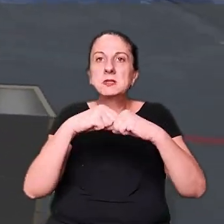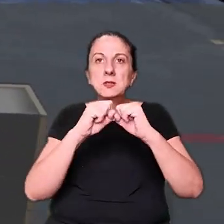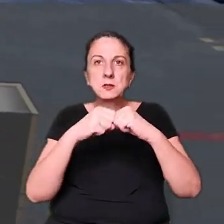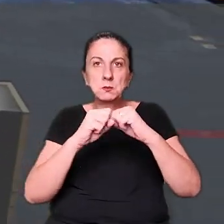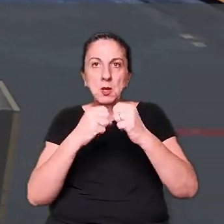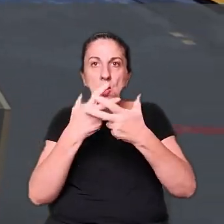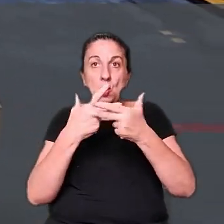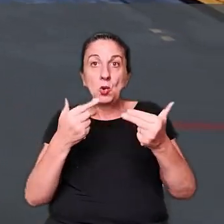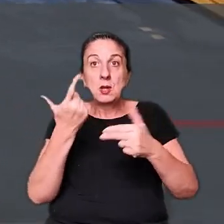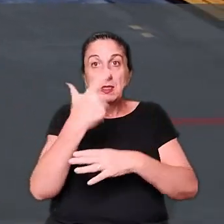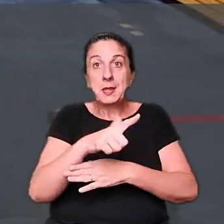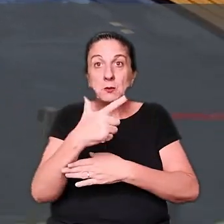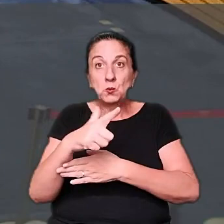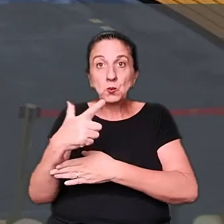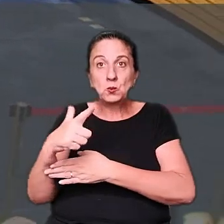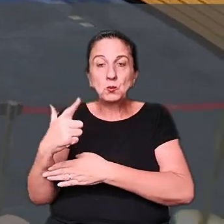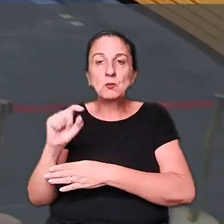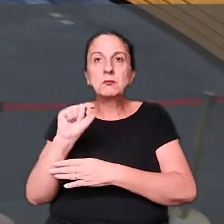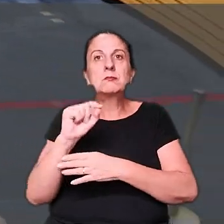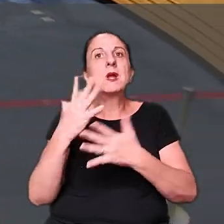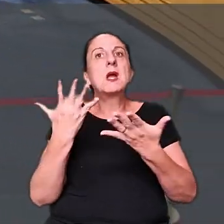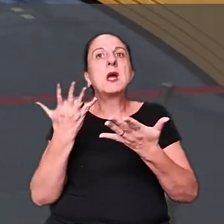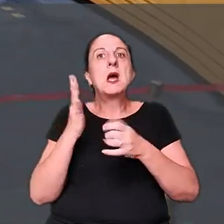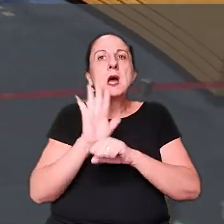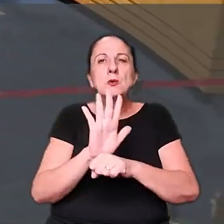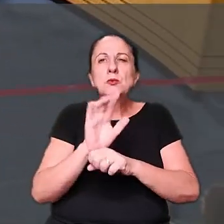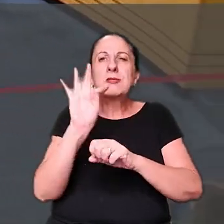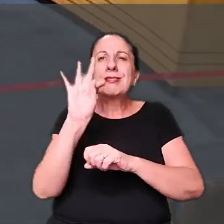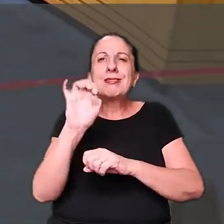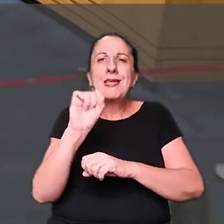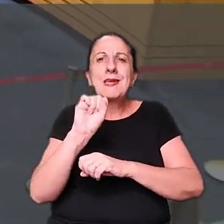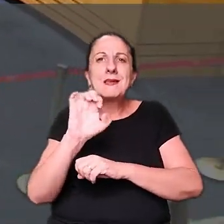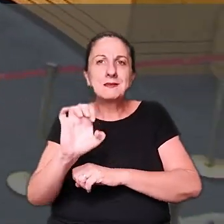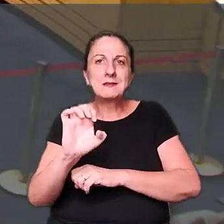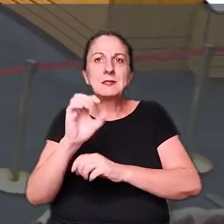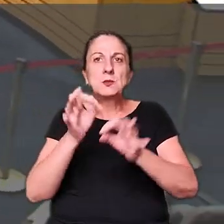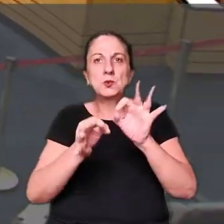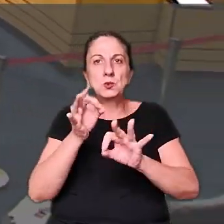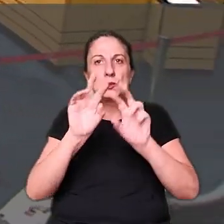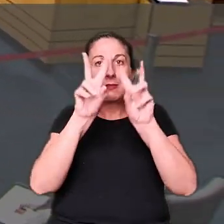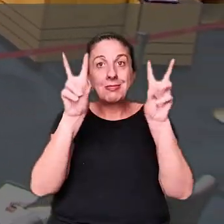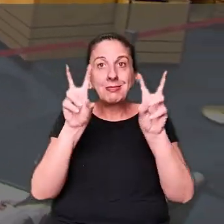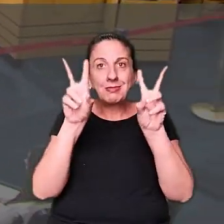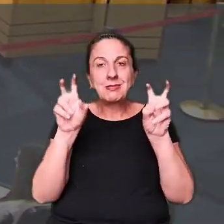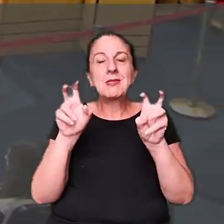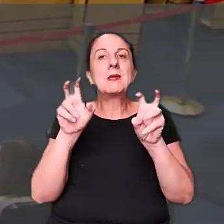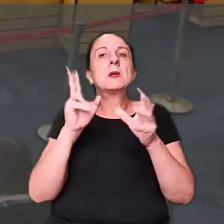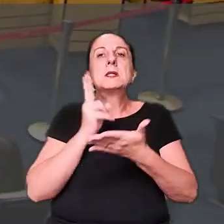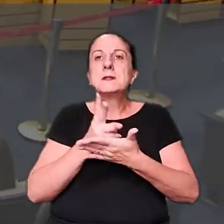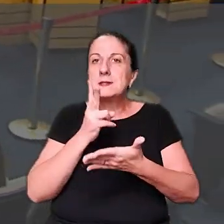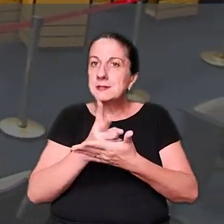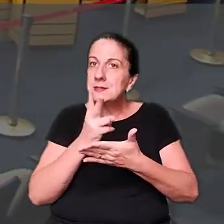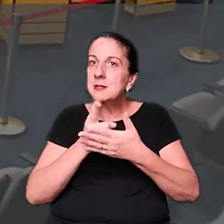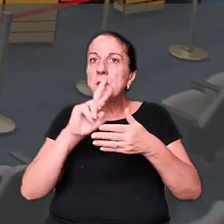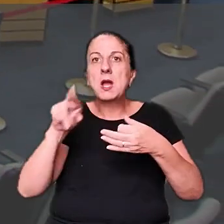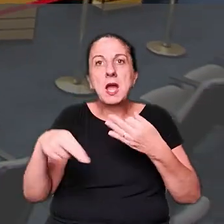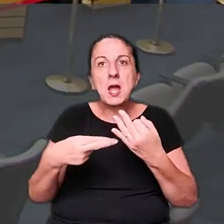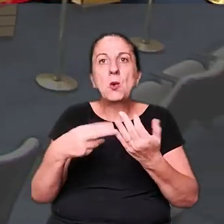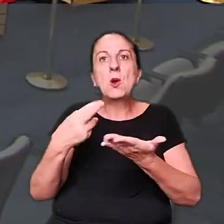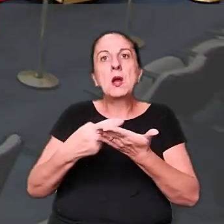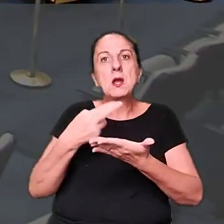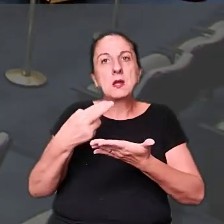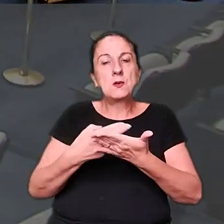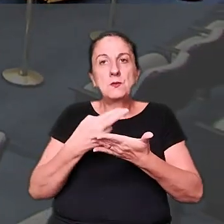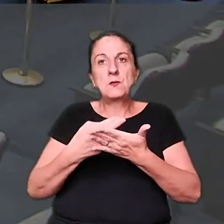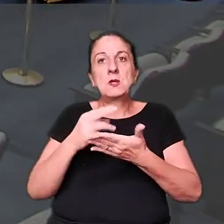sistemática de incidente de recurso repetitivo, que permite definir teses jurídicas sobre temas recorrentes nos recursos